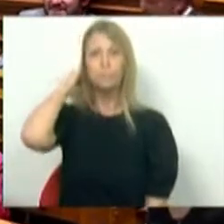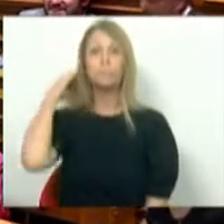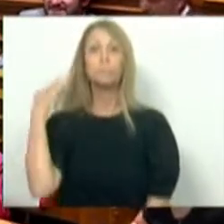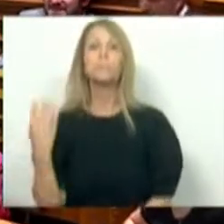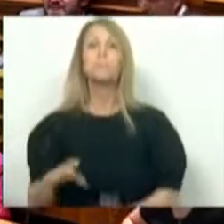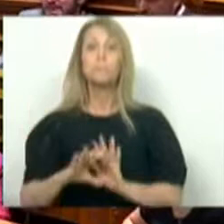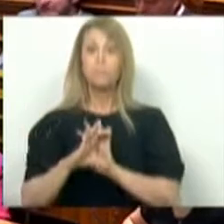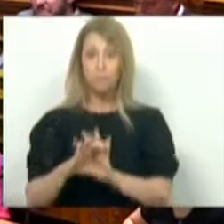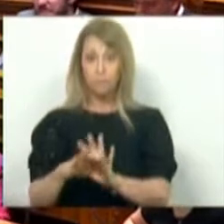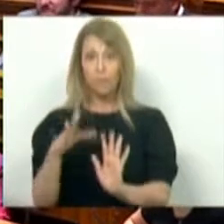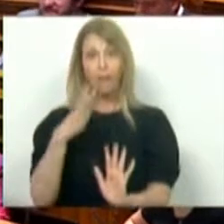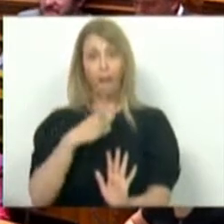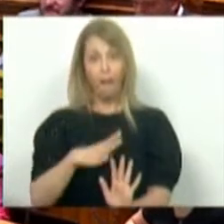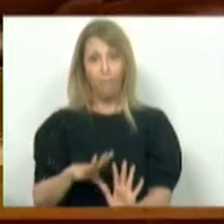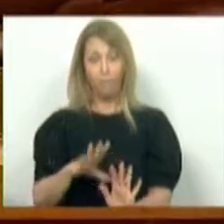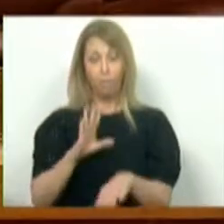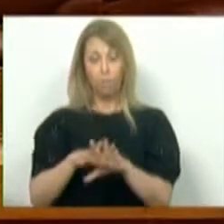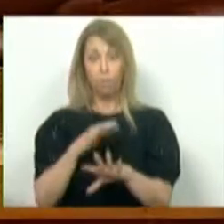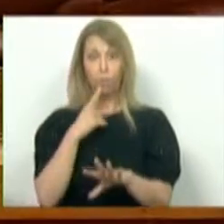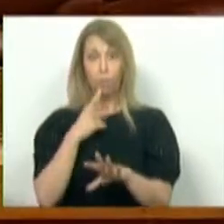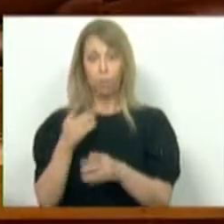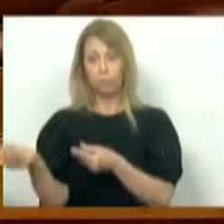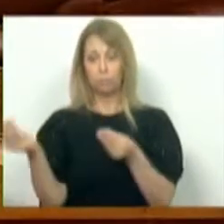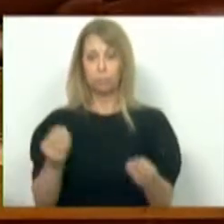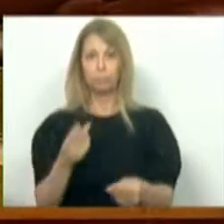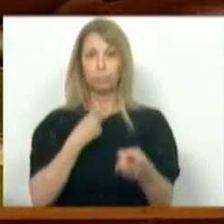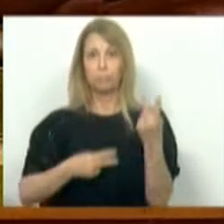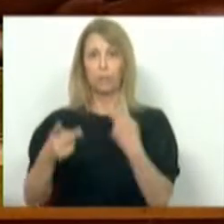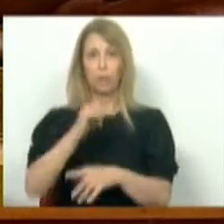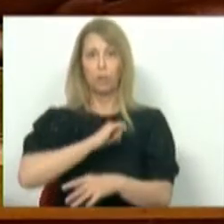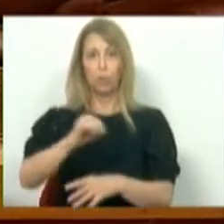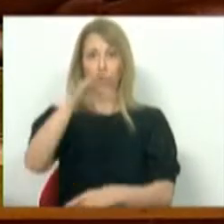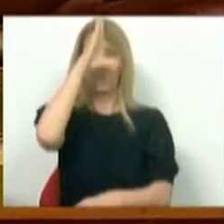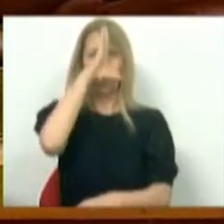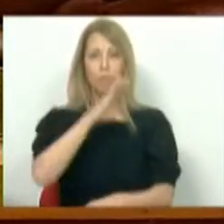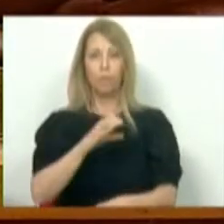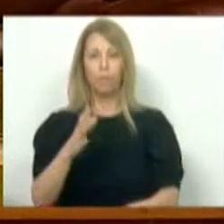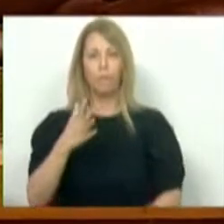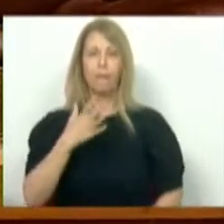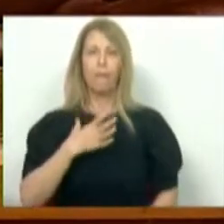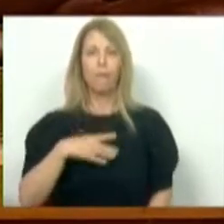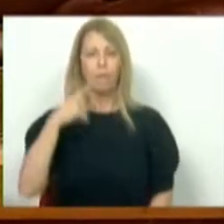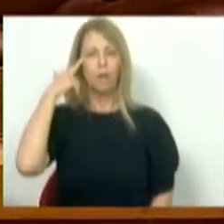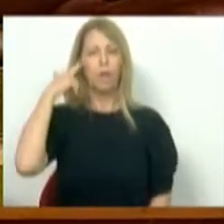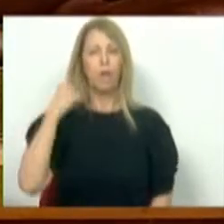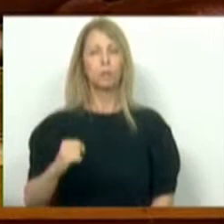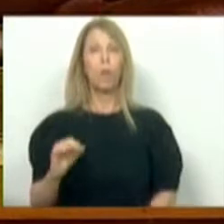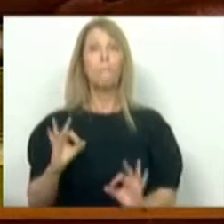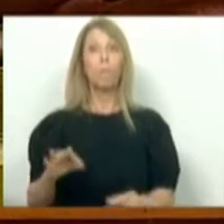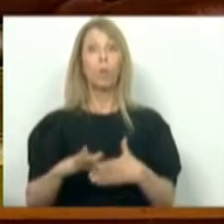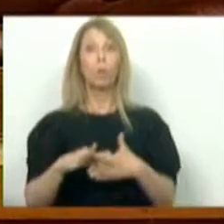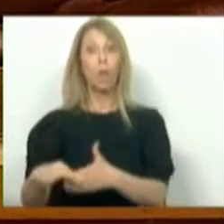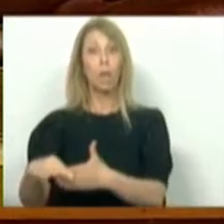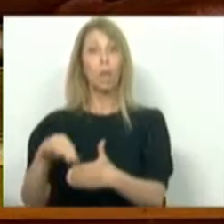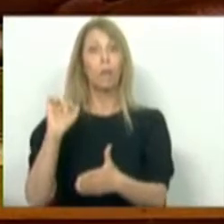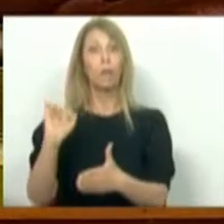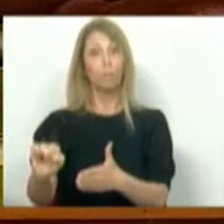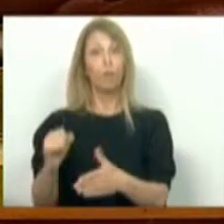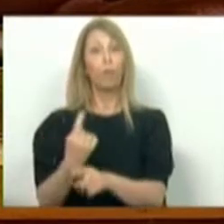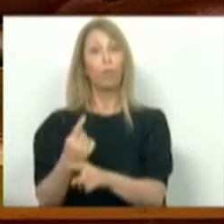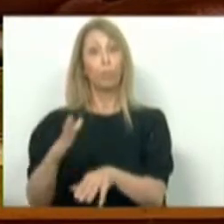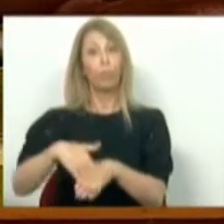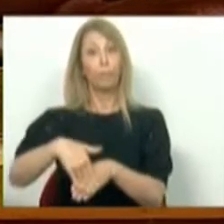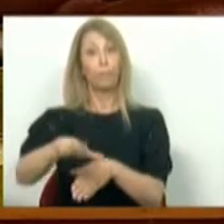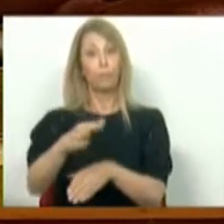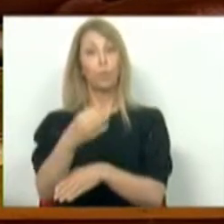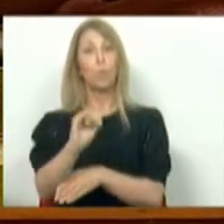O que o Chega quis com esta moção de censura foi acertar contas com o passado do seu próprio líder, que tendo saído do PSD